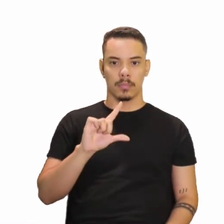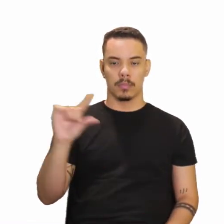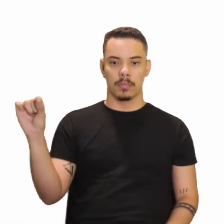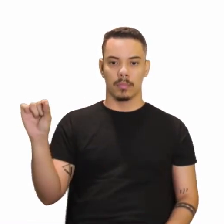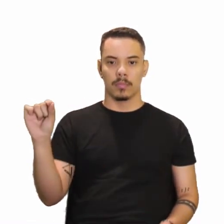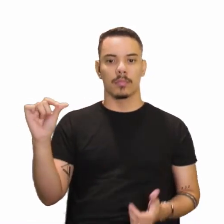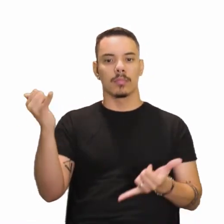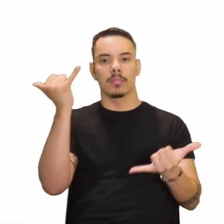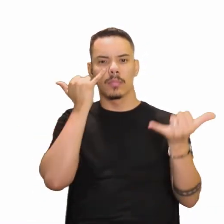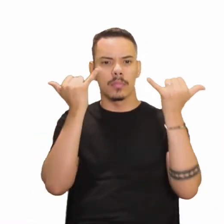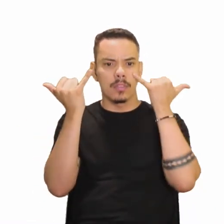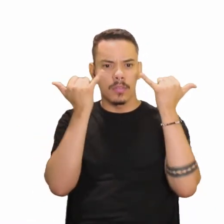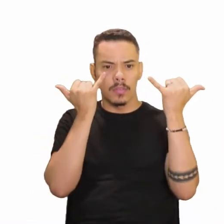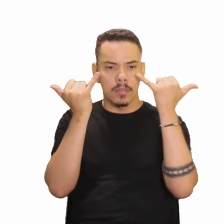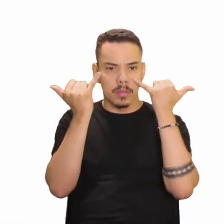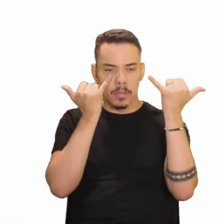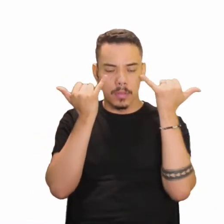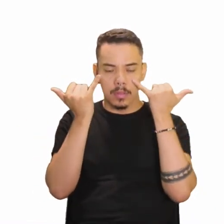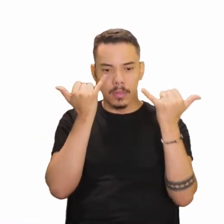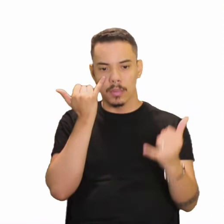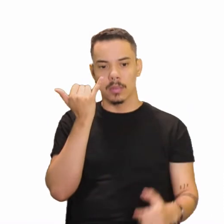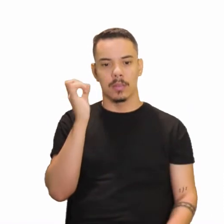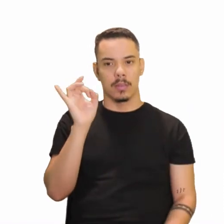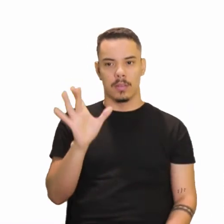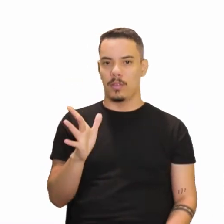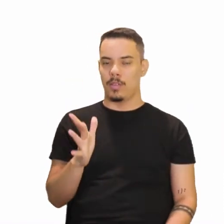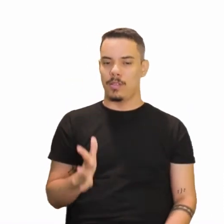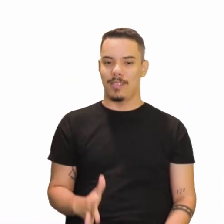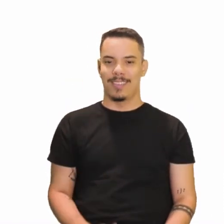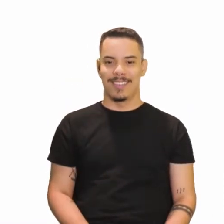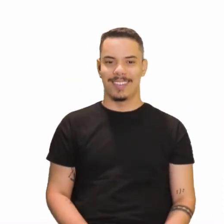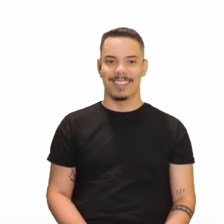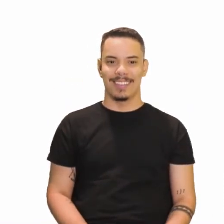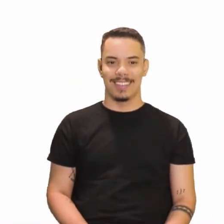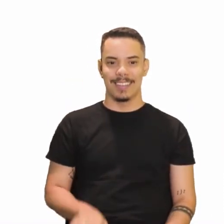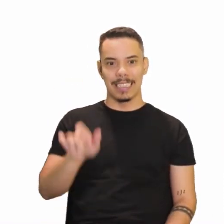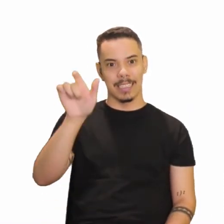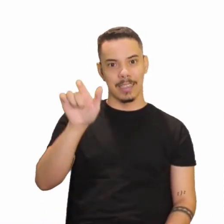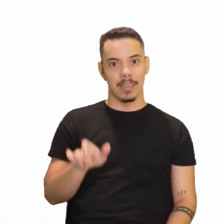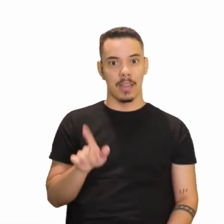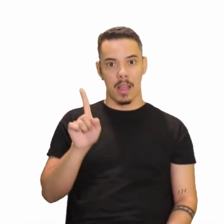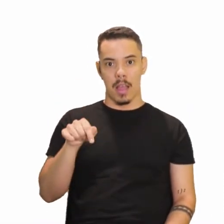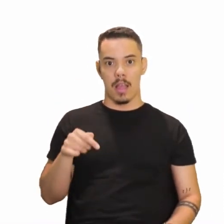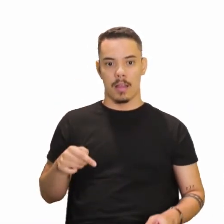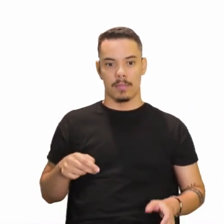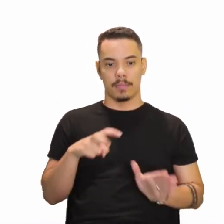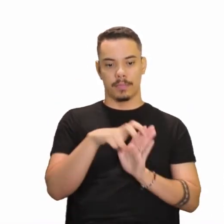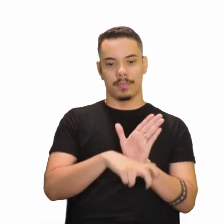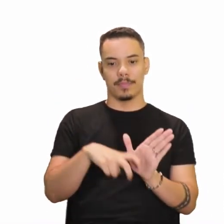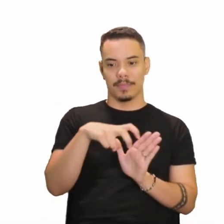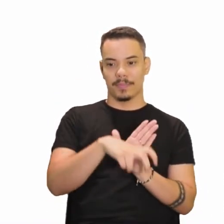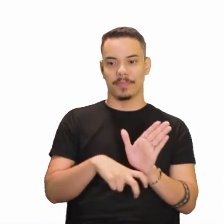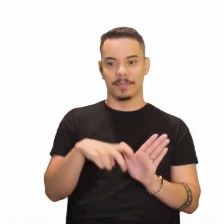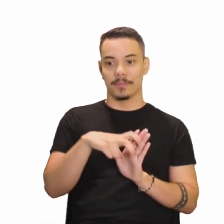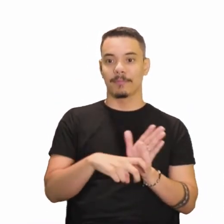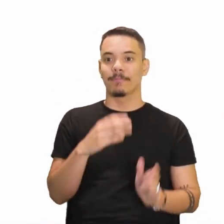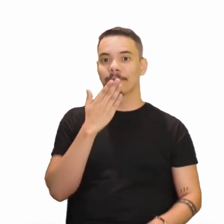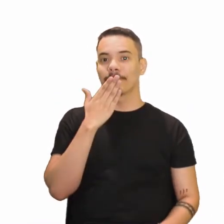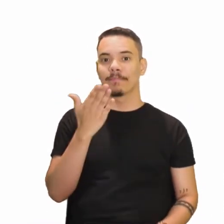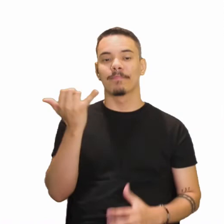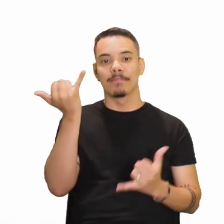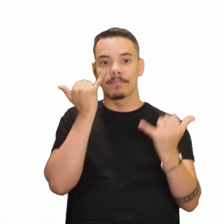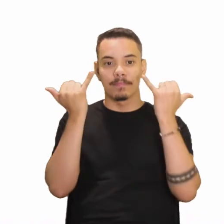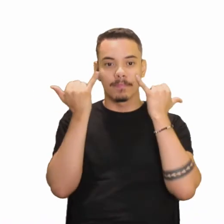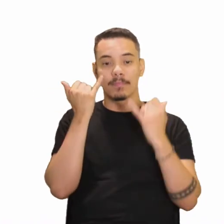informação olha só a pessoa é um cadeirante né vai pedir uma informação